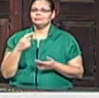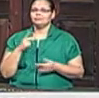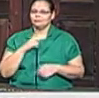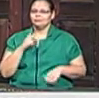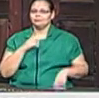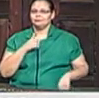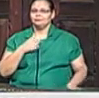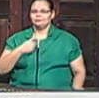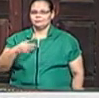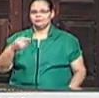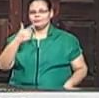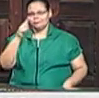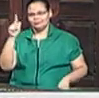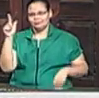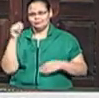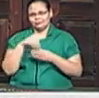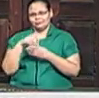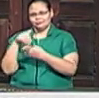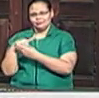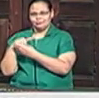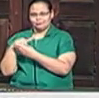estarei nas próximas votações